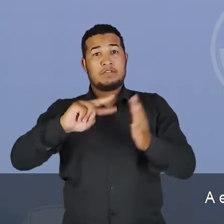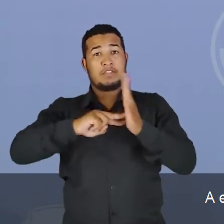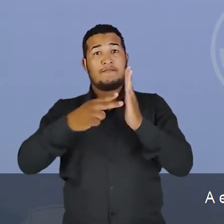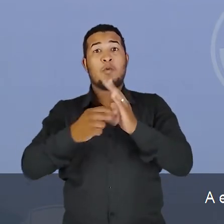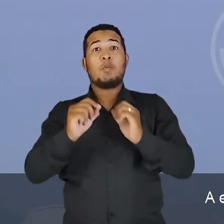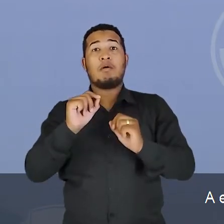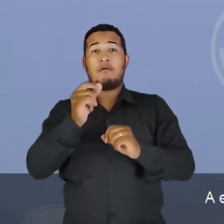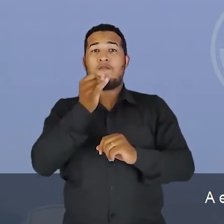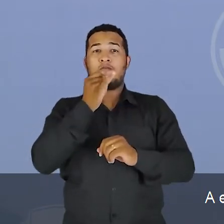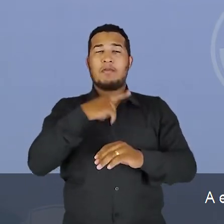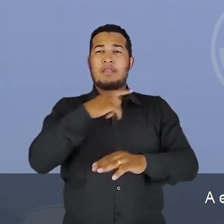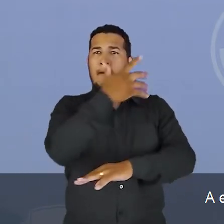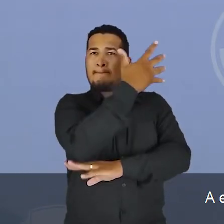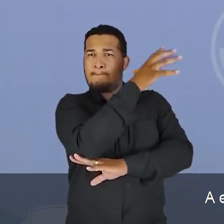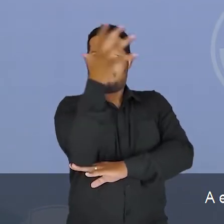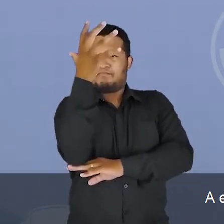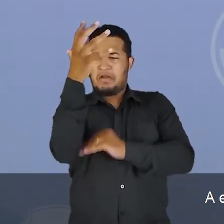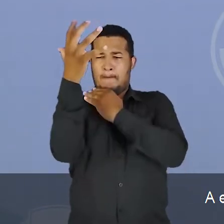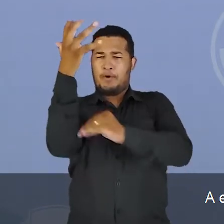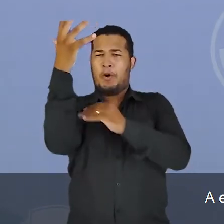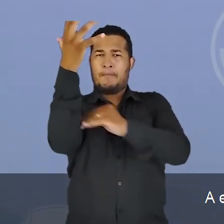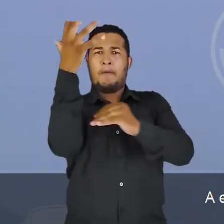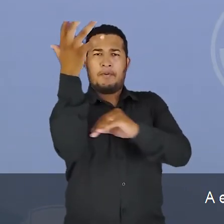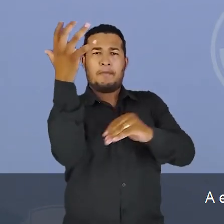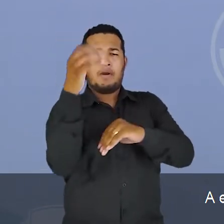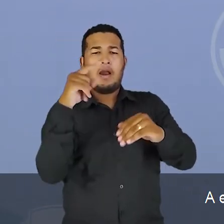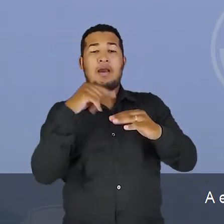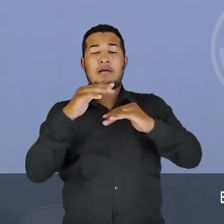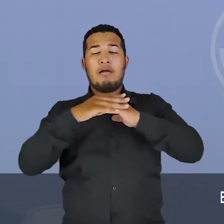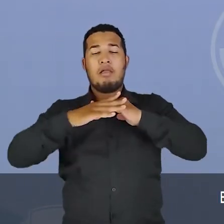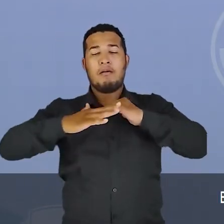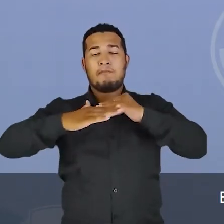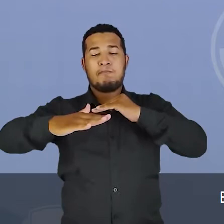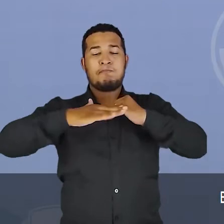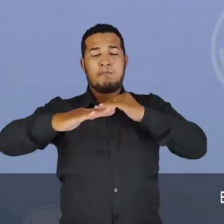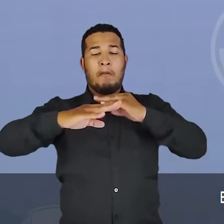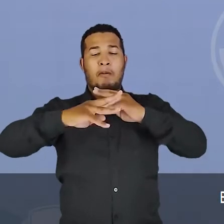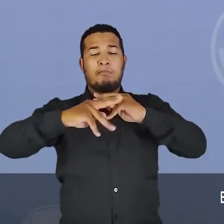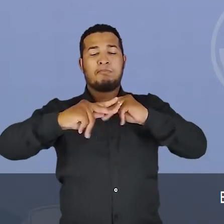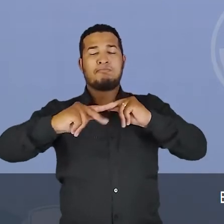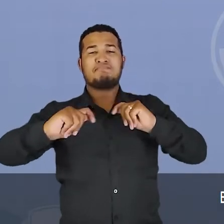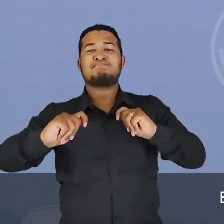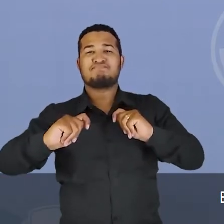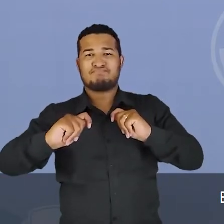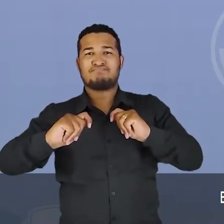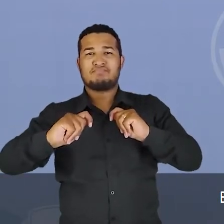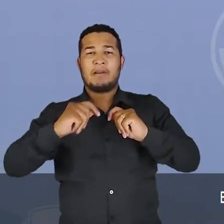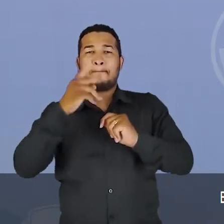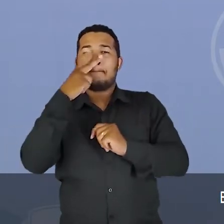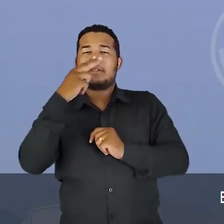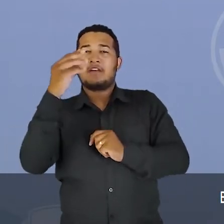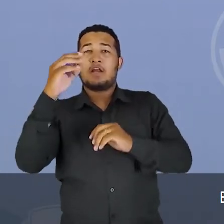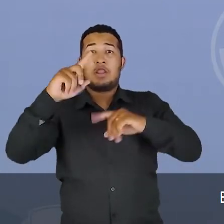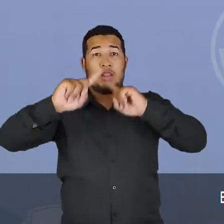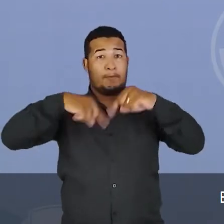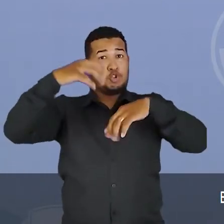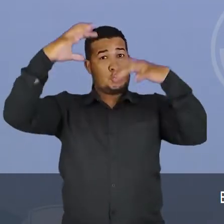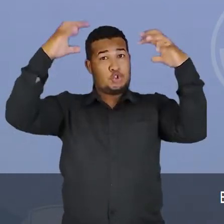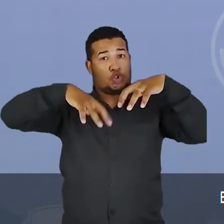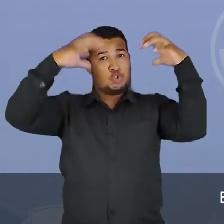vegetal que tem em cima do solo ali, né? E você vai fazer com que a chuva, quando ela